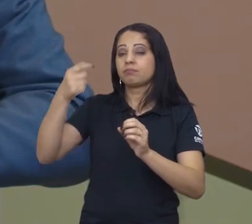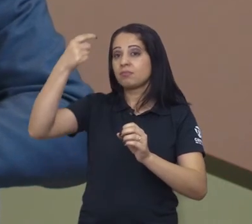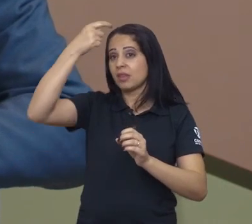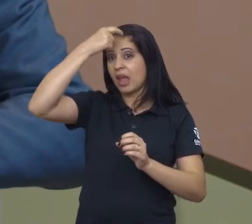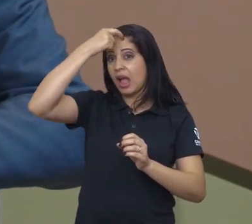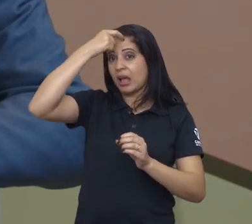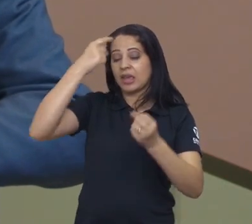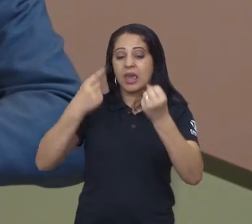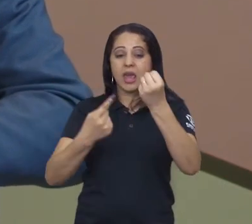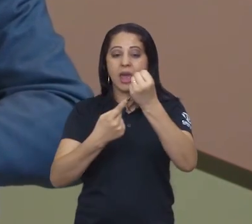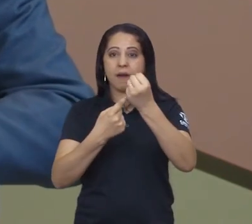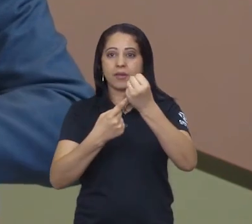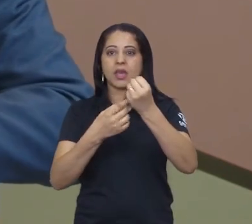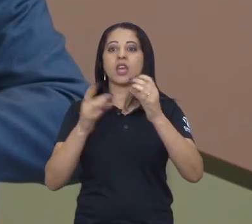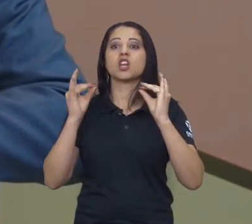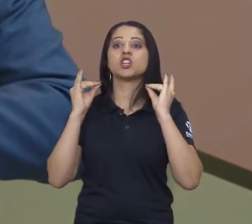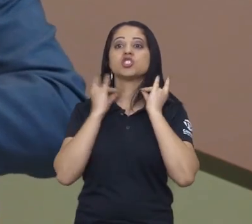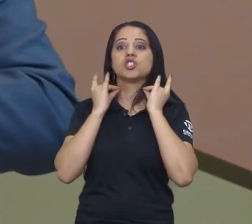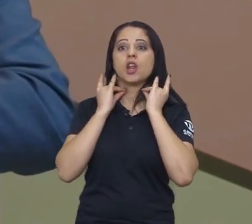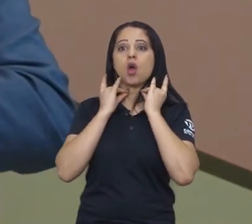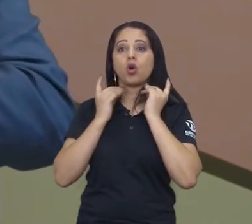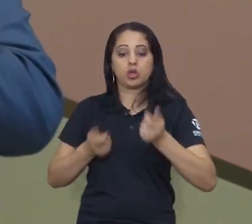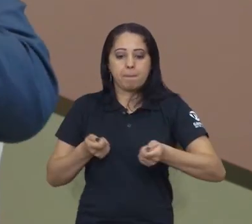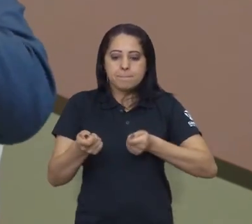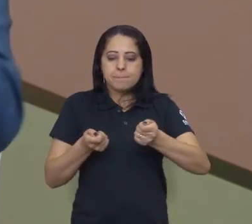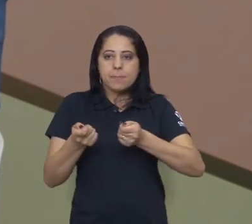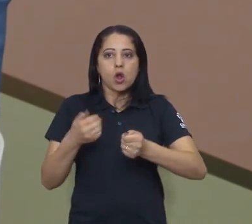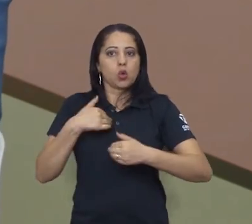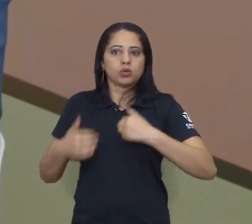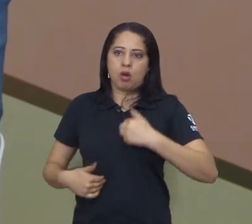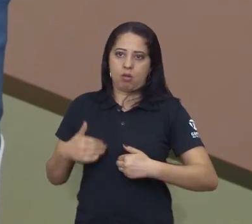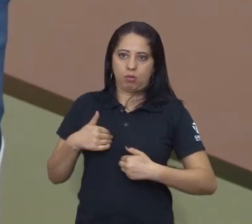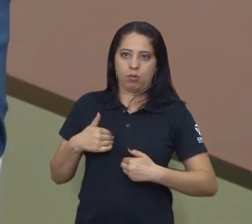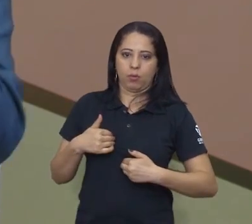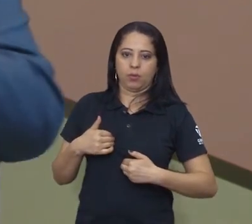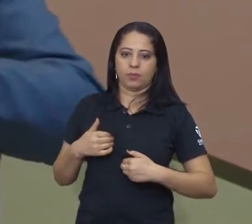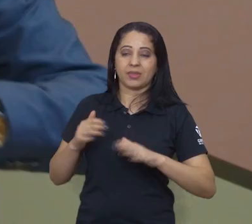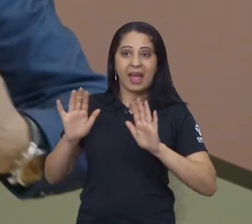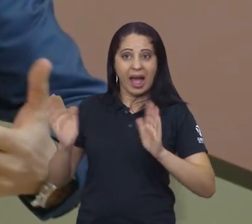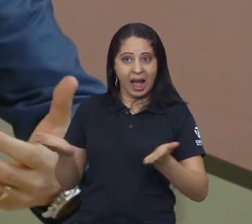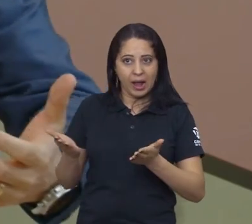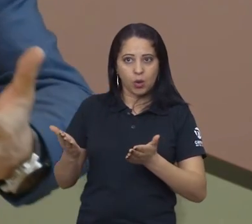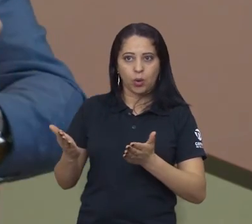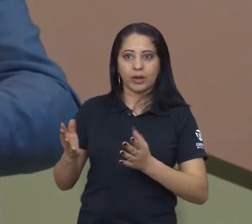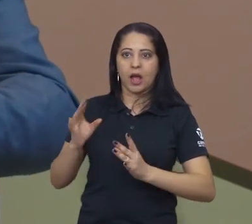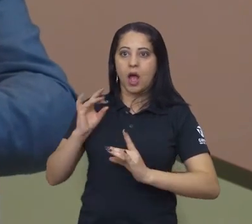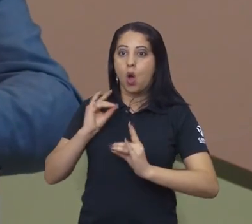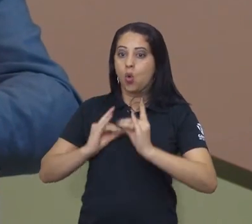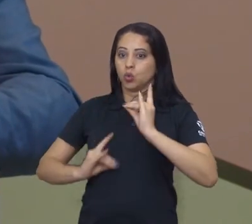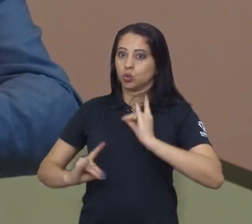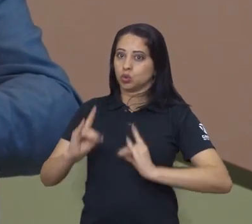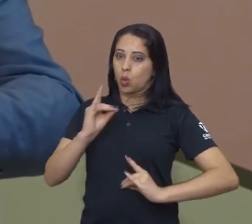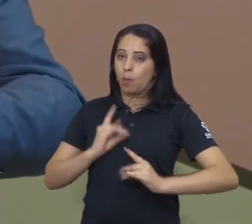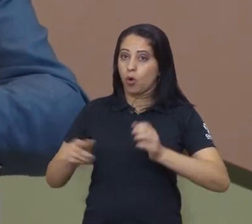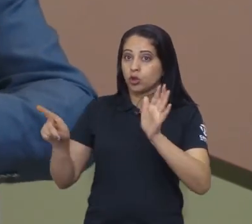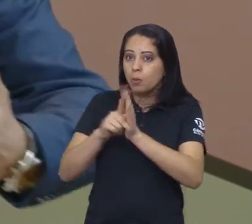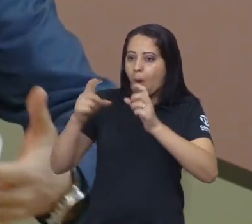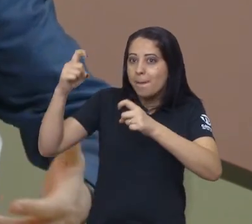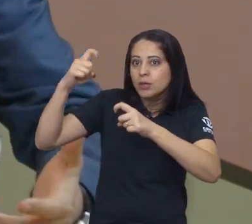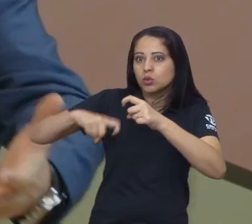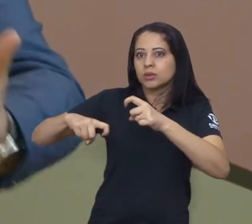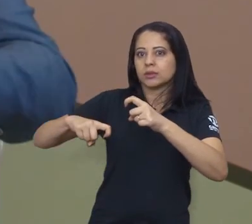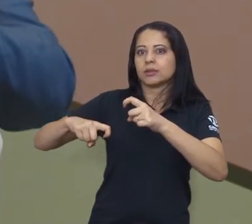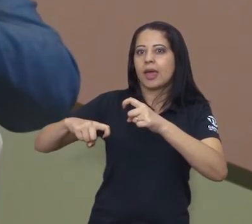controlava a hipófise a tireoide adrenal pâncreas controlava o seu corpo Quando entrou os hormônios sexuais